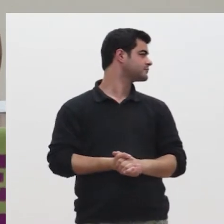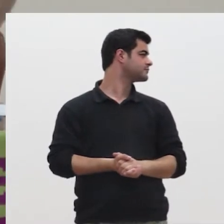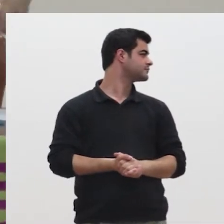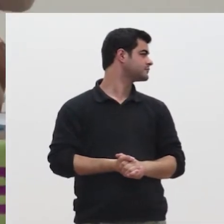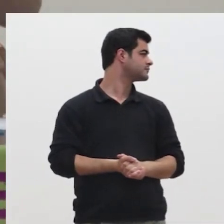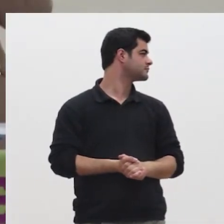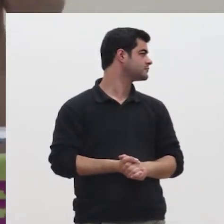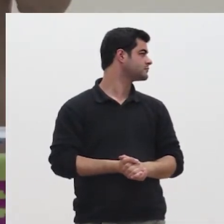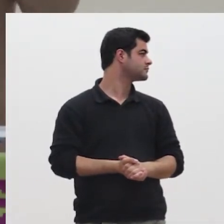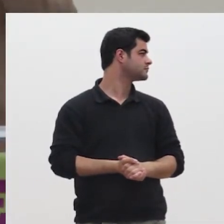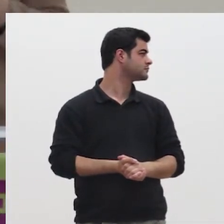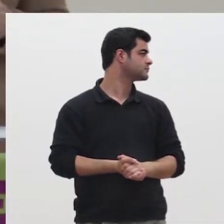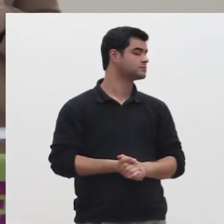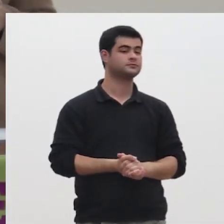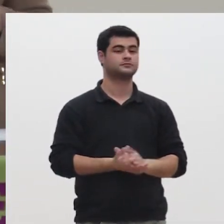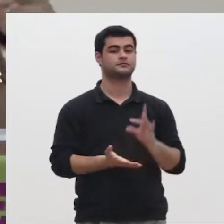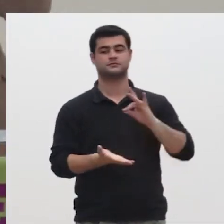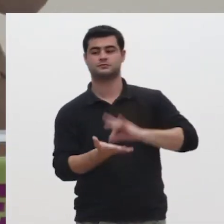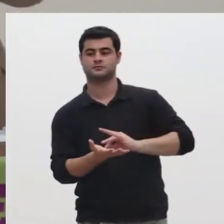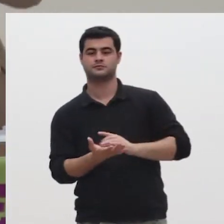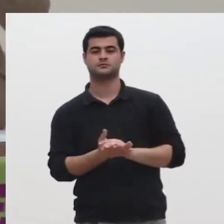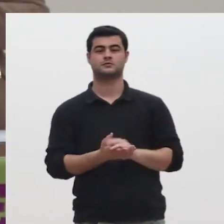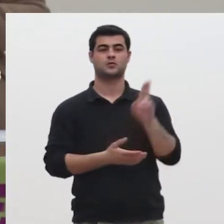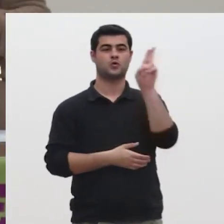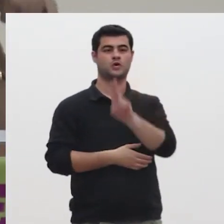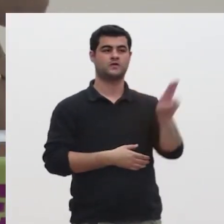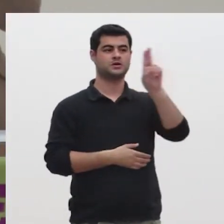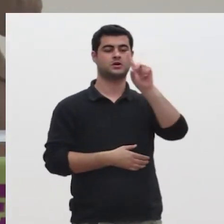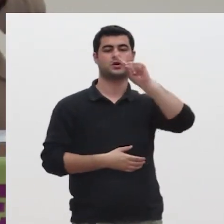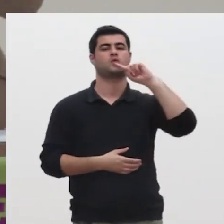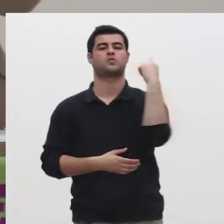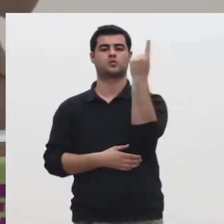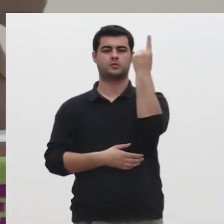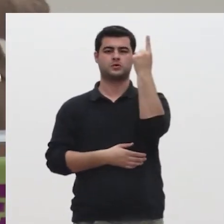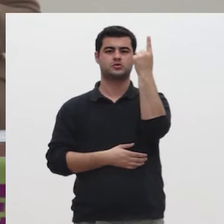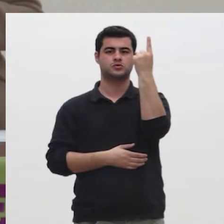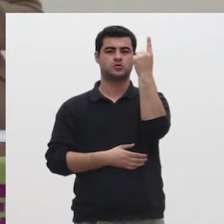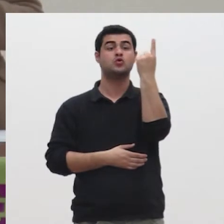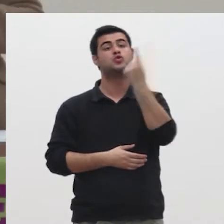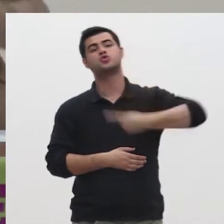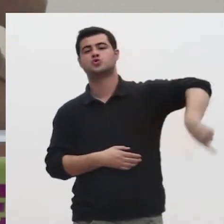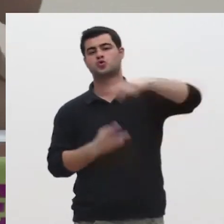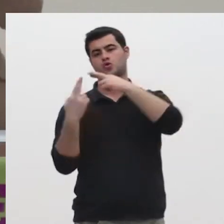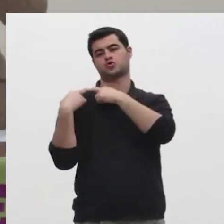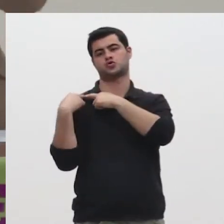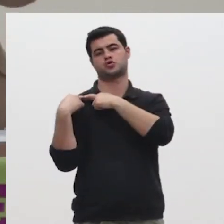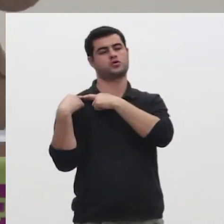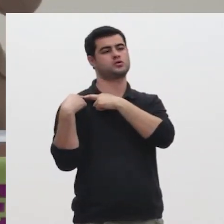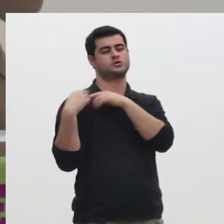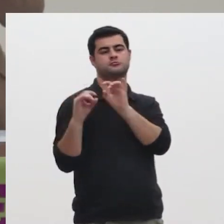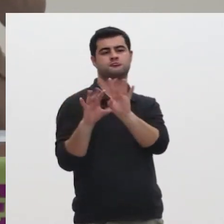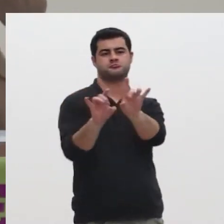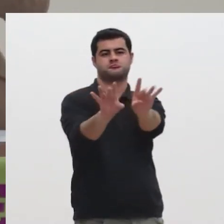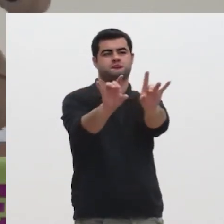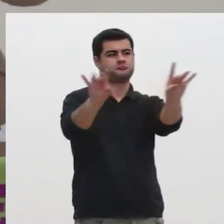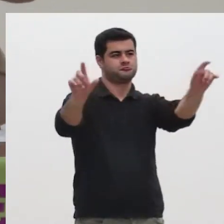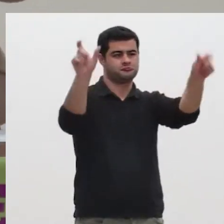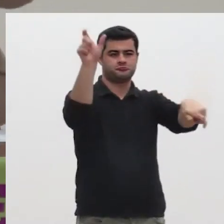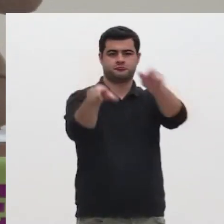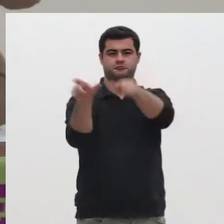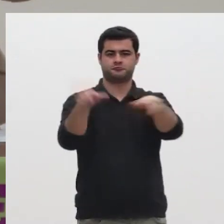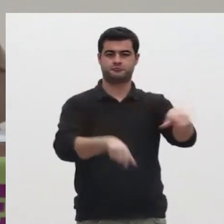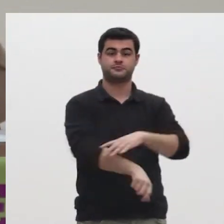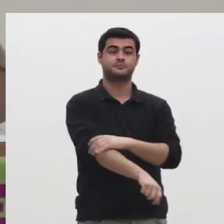Os problemas, a universidade é uma só e todos somos responsáveis, todos, principalmente